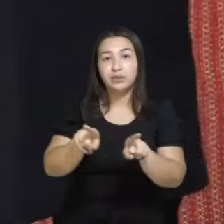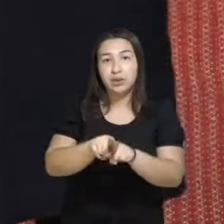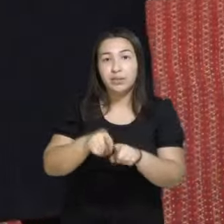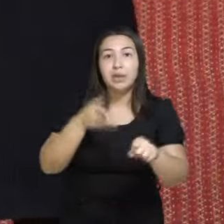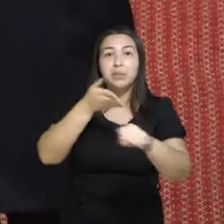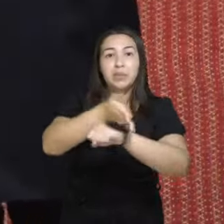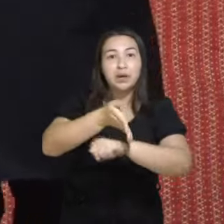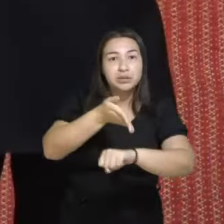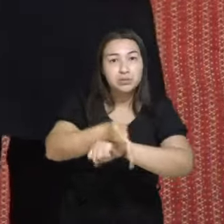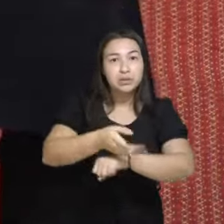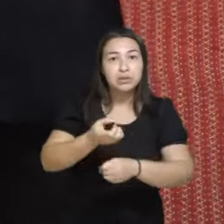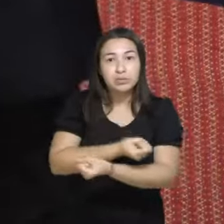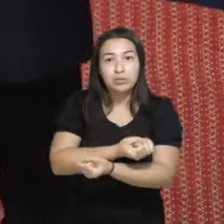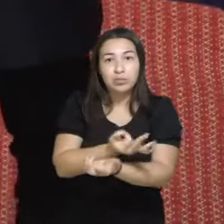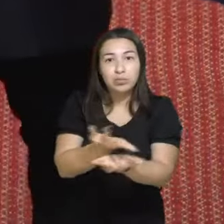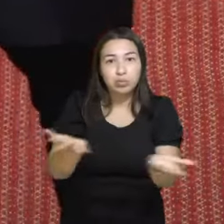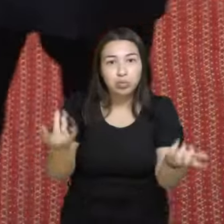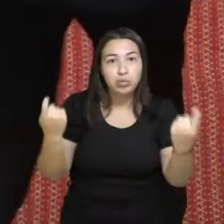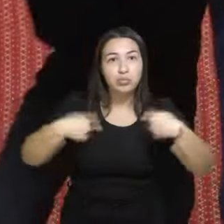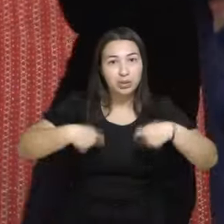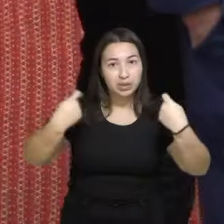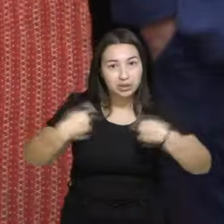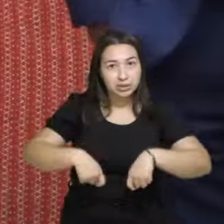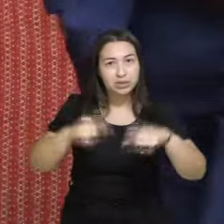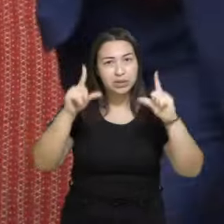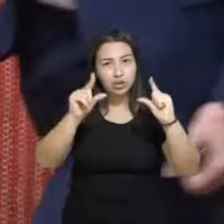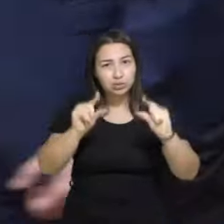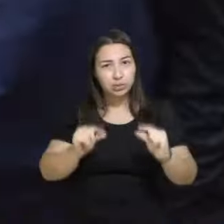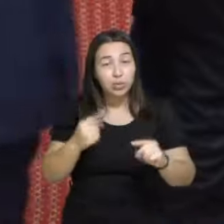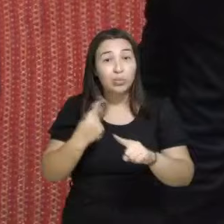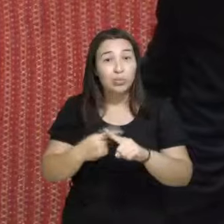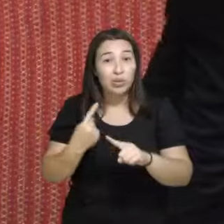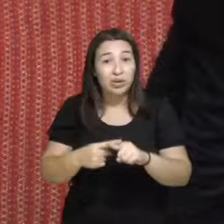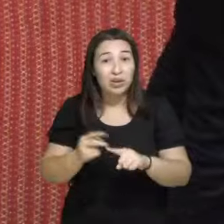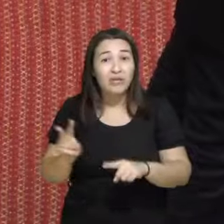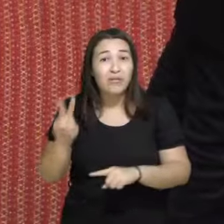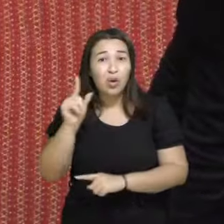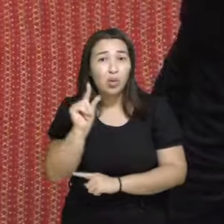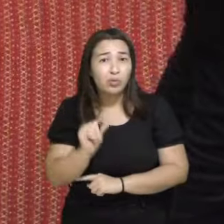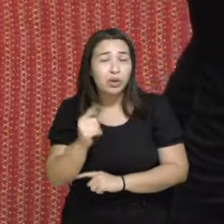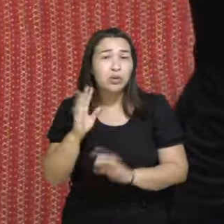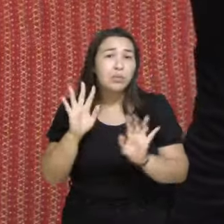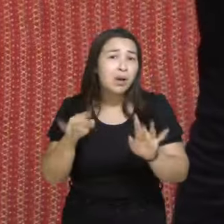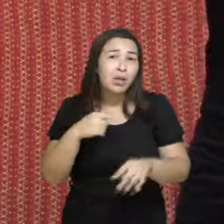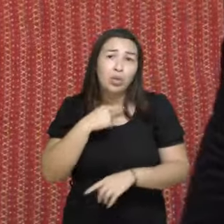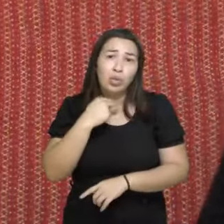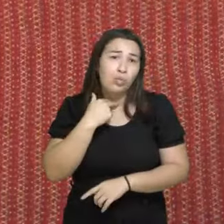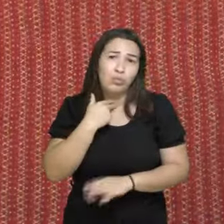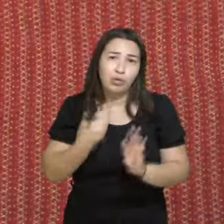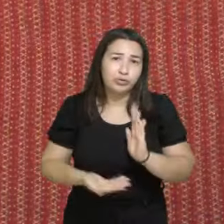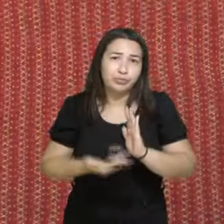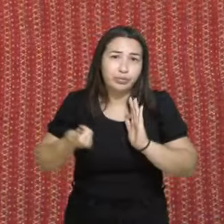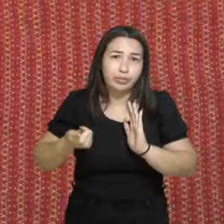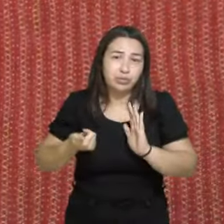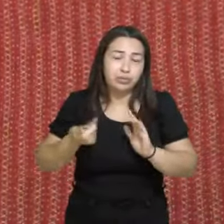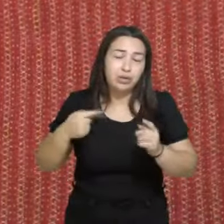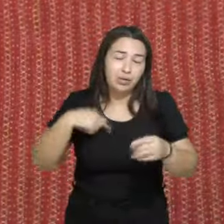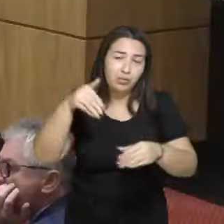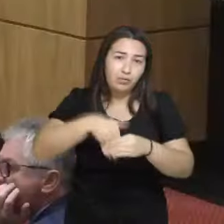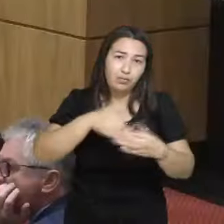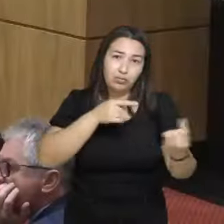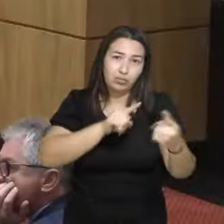dela na distribuição desse recurso precisa ser menor, porque efetivamente o custo é menor, mas não podia ser retirado. Então, só justificando o meu voto contra nessa matéria.